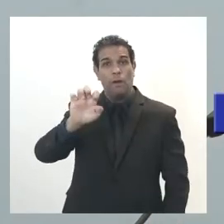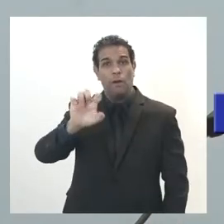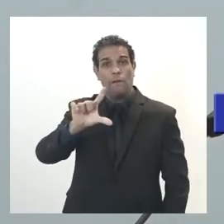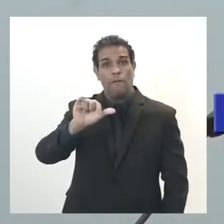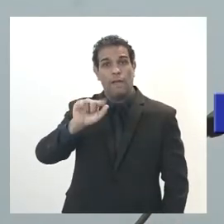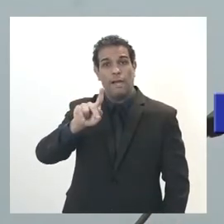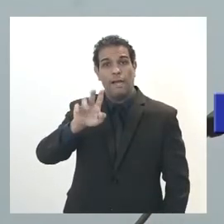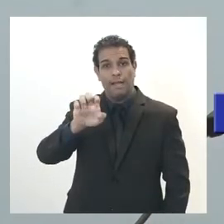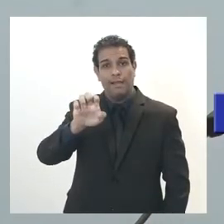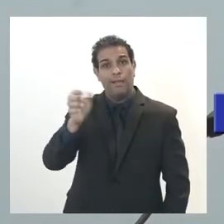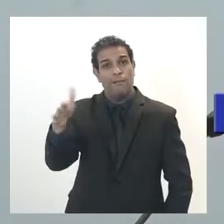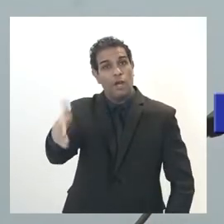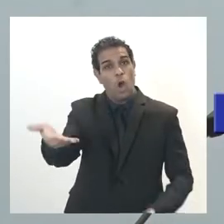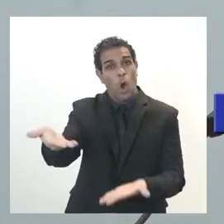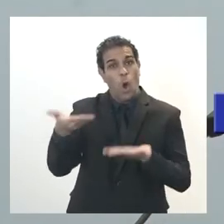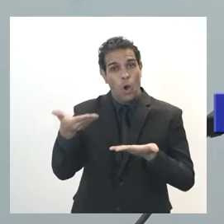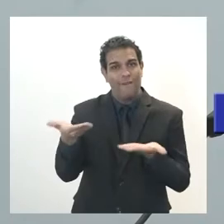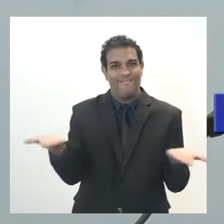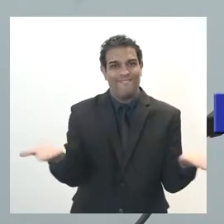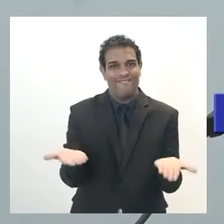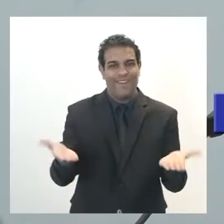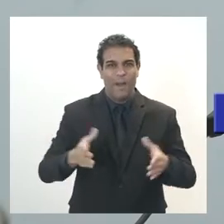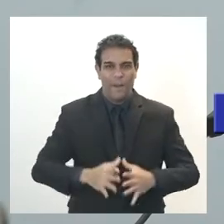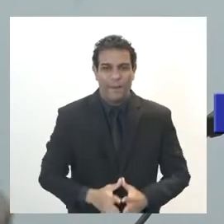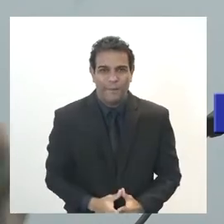Gonçalves que eu já chamo para mesa